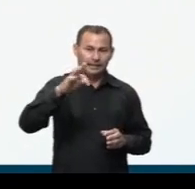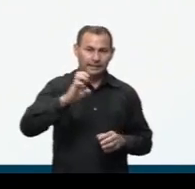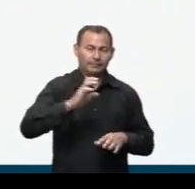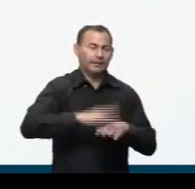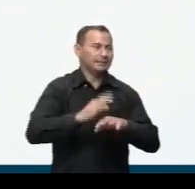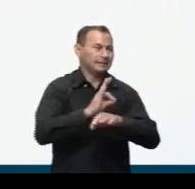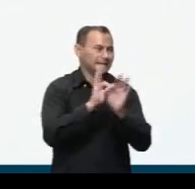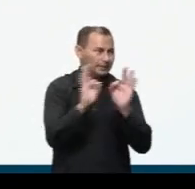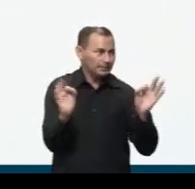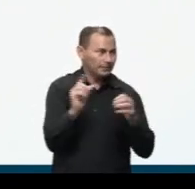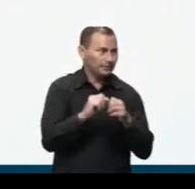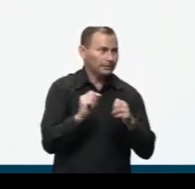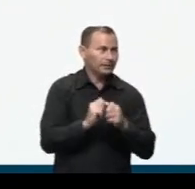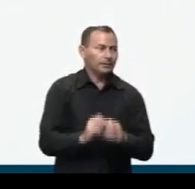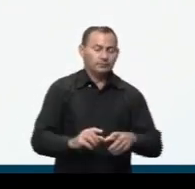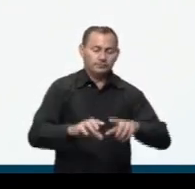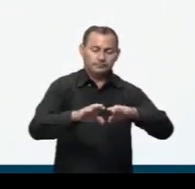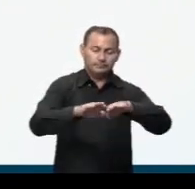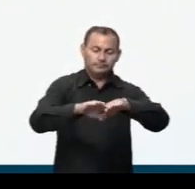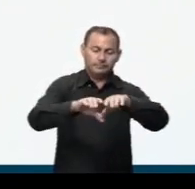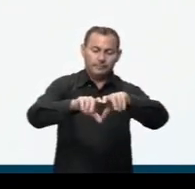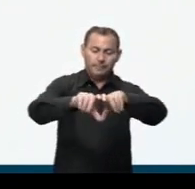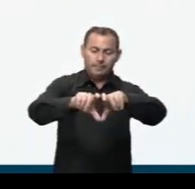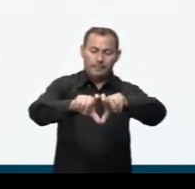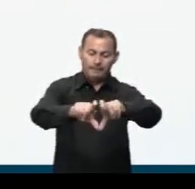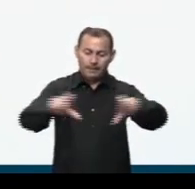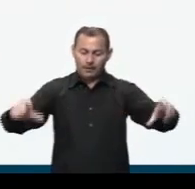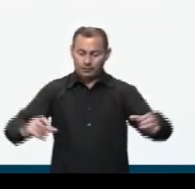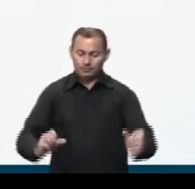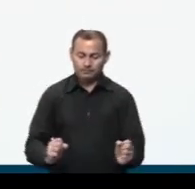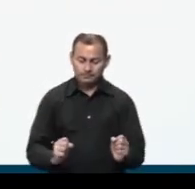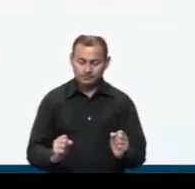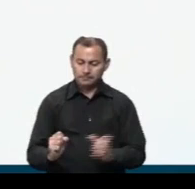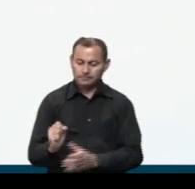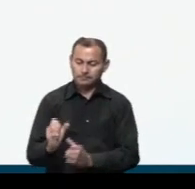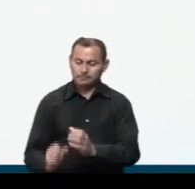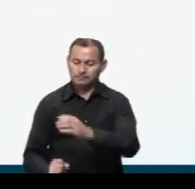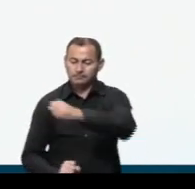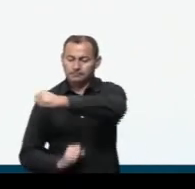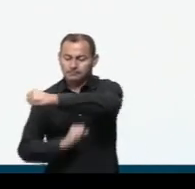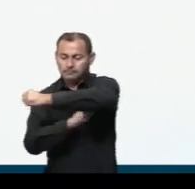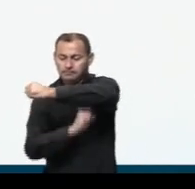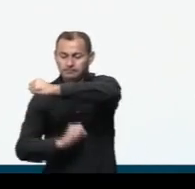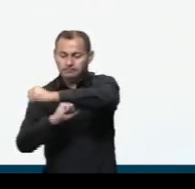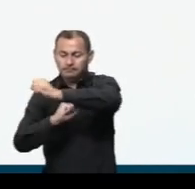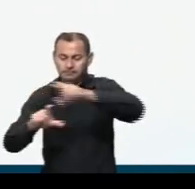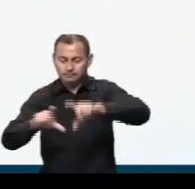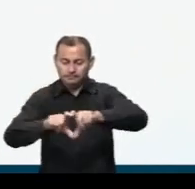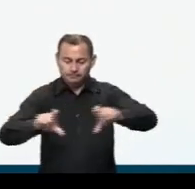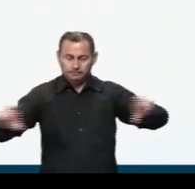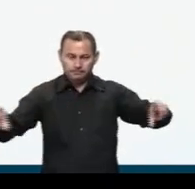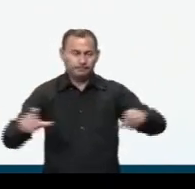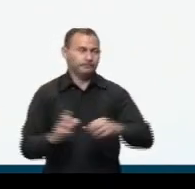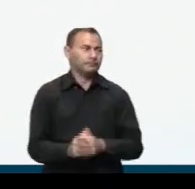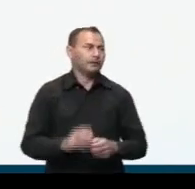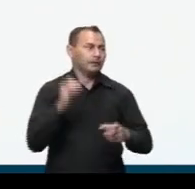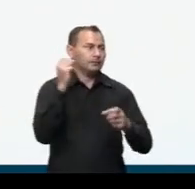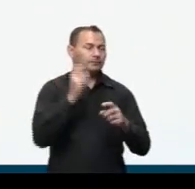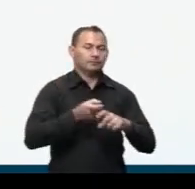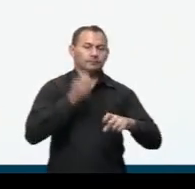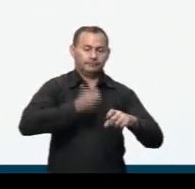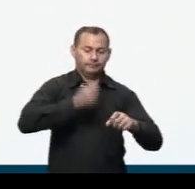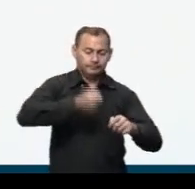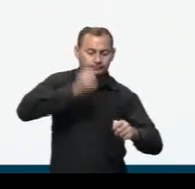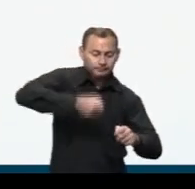simples, que a gente vai fazer um cavalete, realmente um cavaletinho mesmo, com uma tabeira, tá? E aqui a gente vai pregar